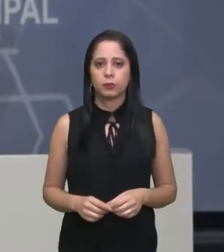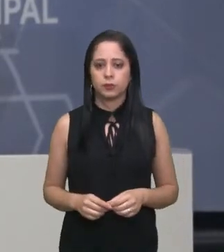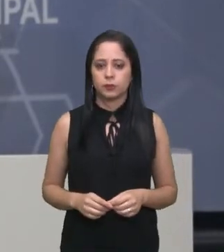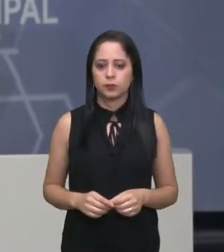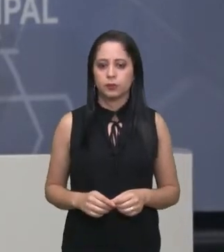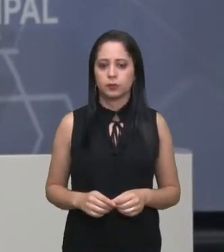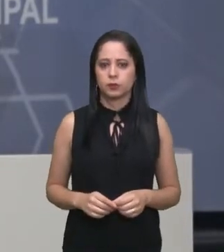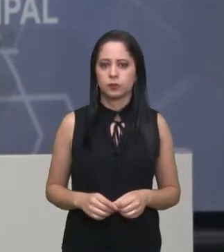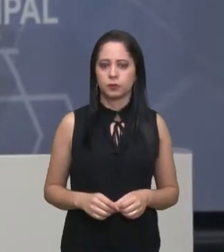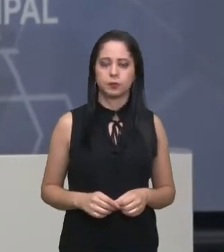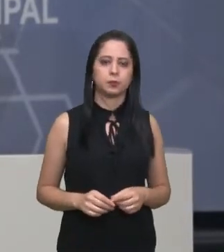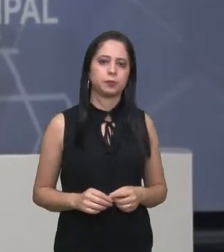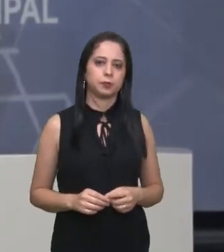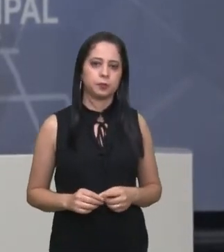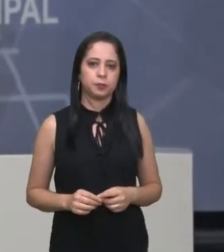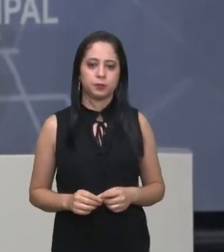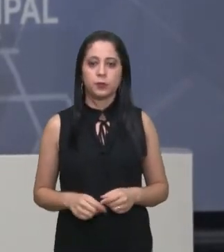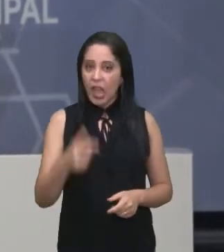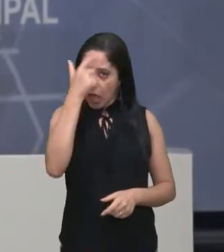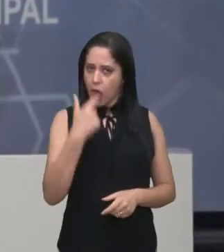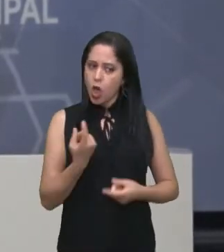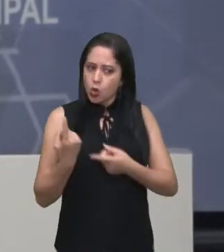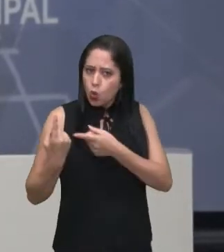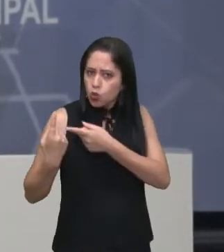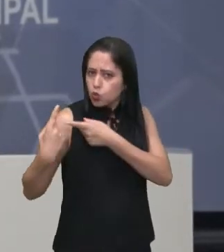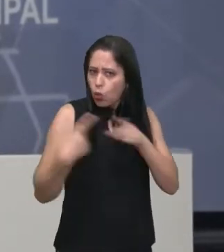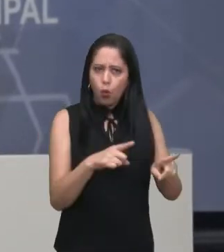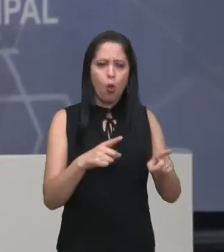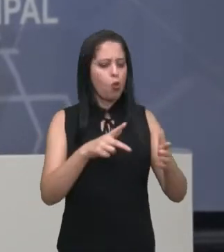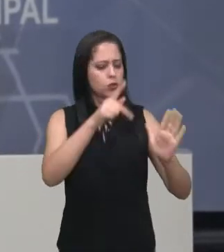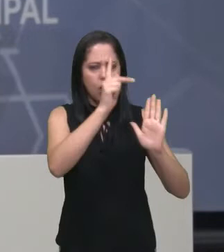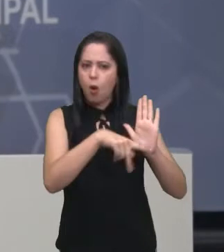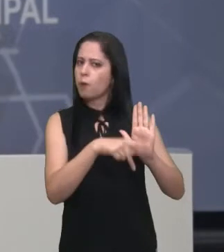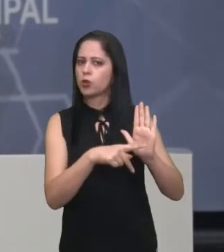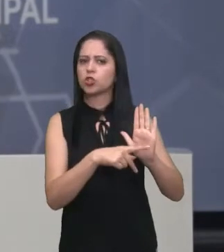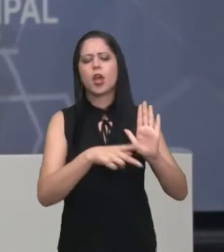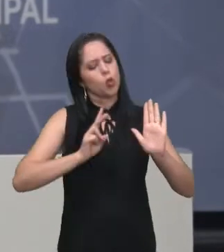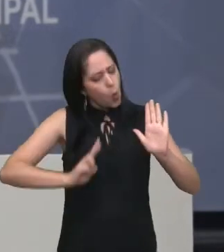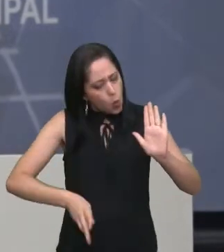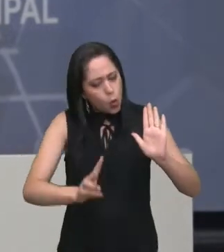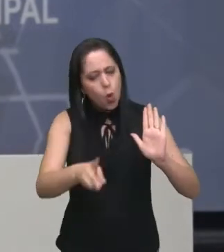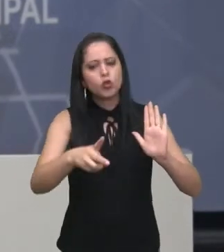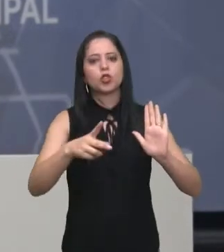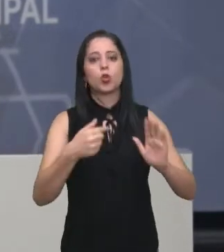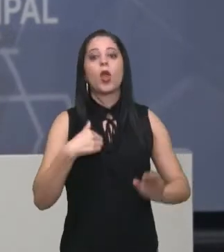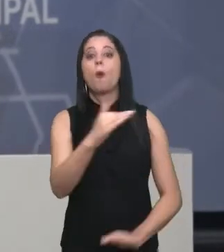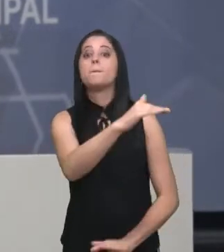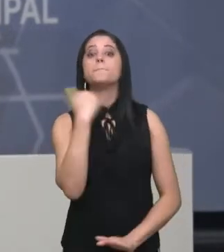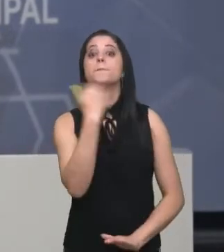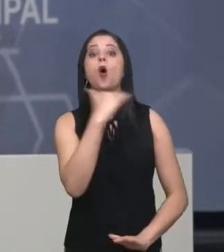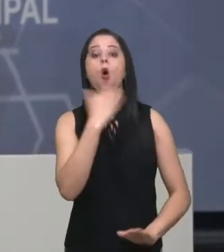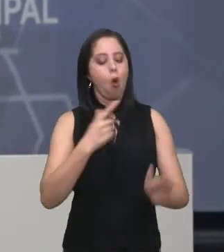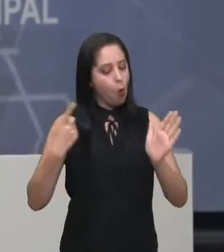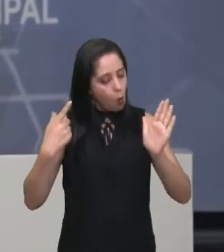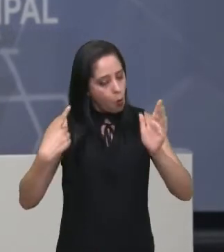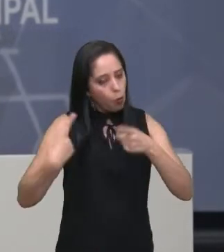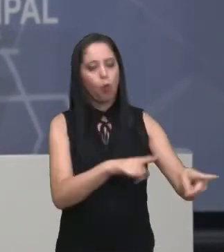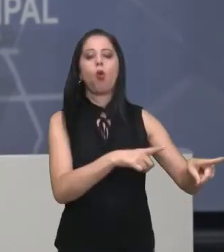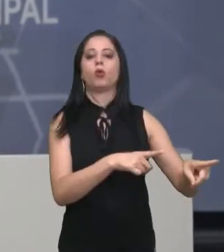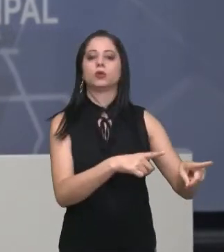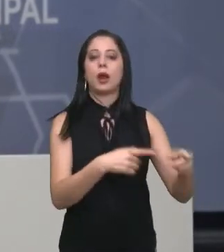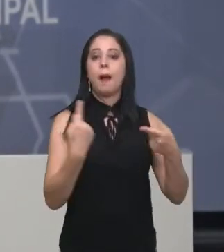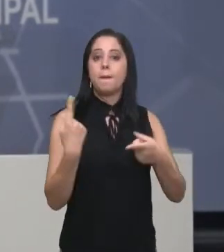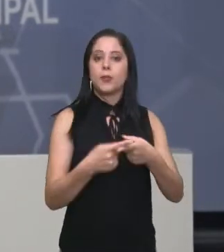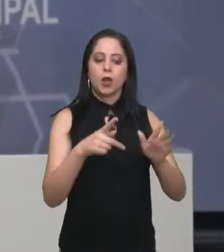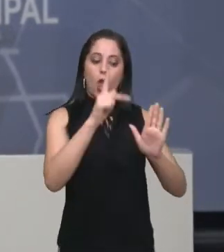Ser contra, sou contra esse projeto, continuo contra, morro contra esse projeto, porque esse